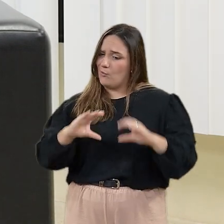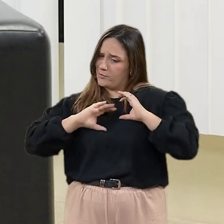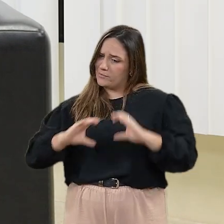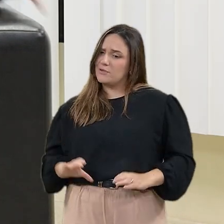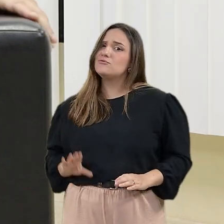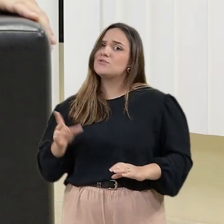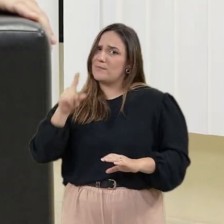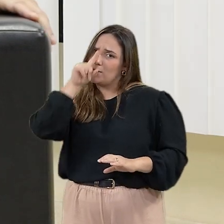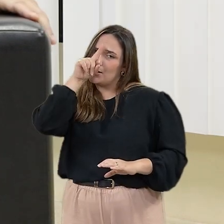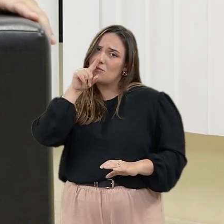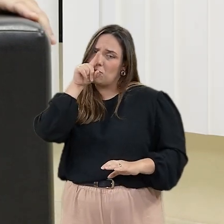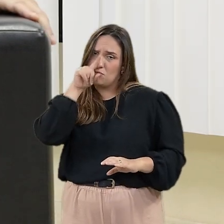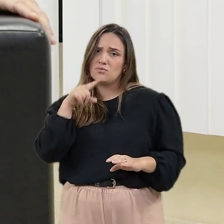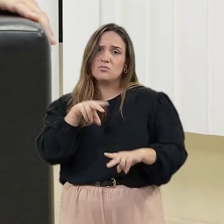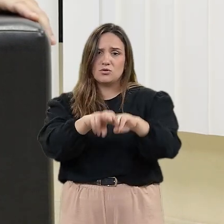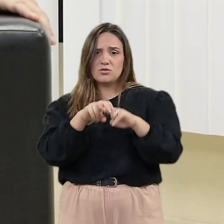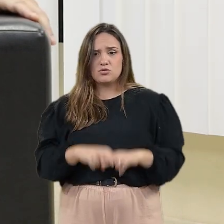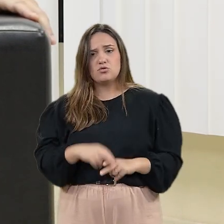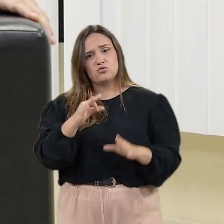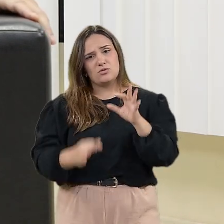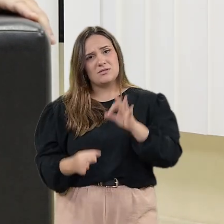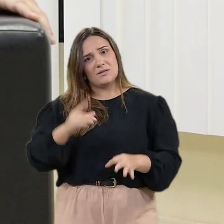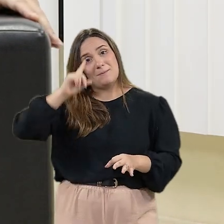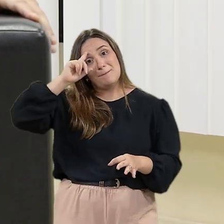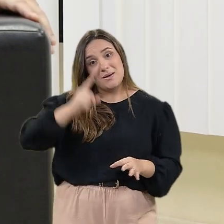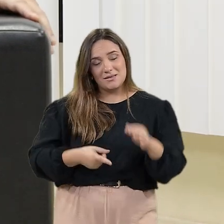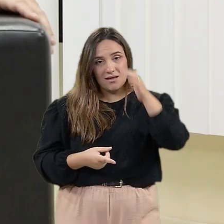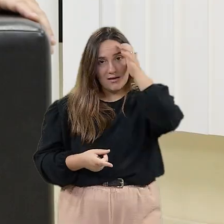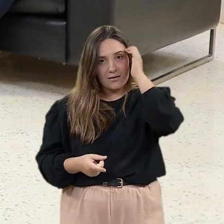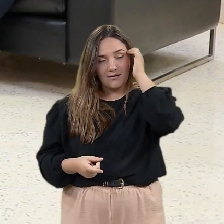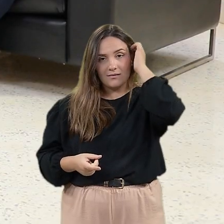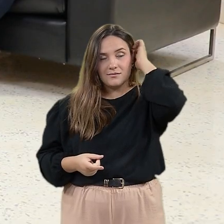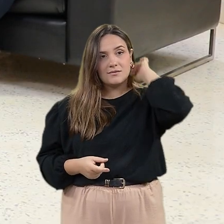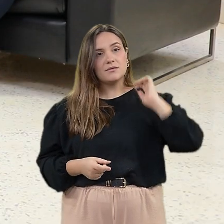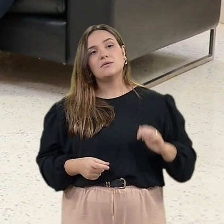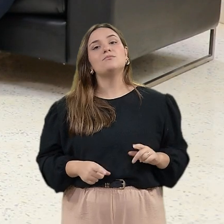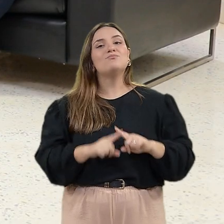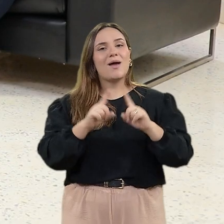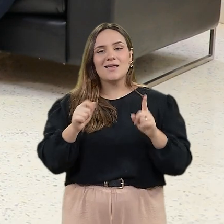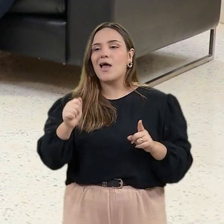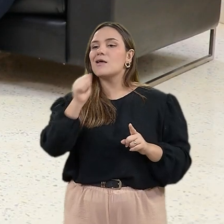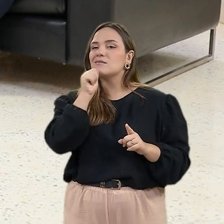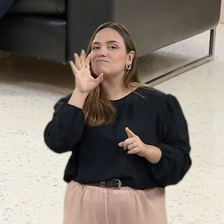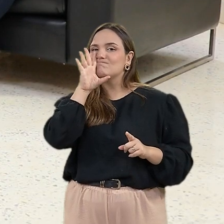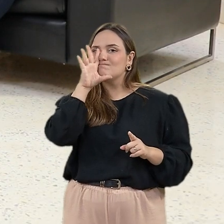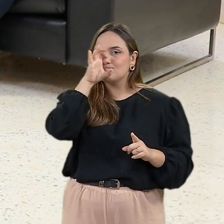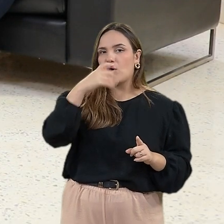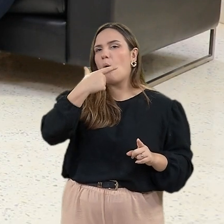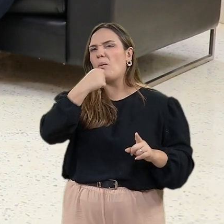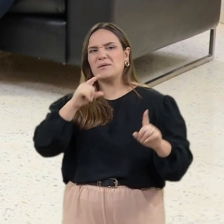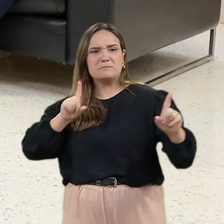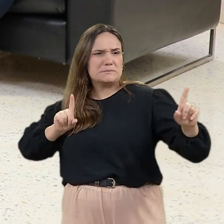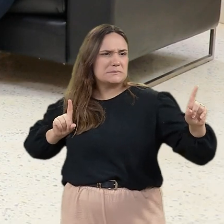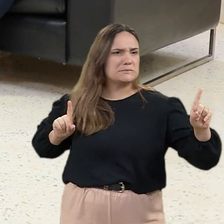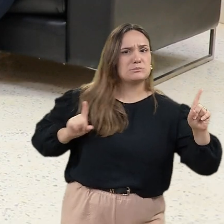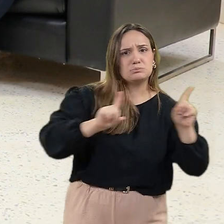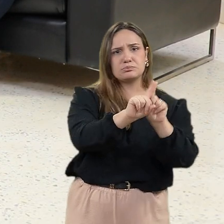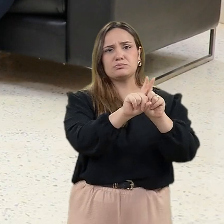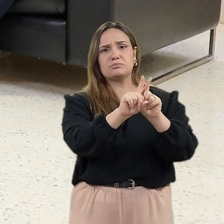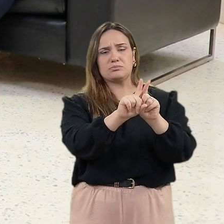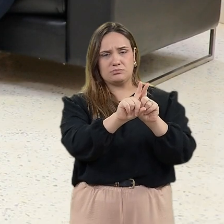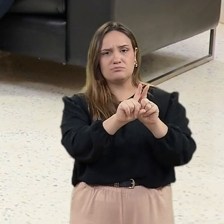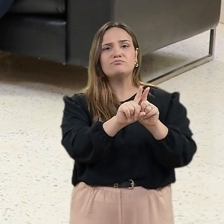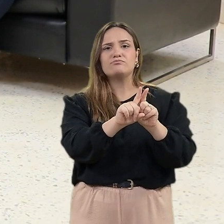juíza de vara de violência doméstica aplicou uma medida protetiva. E, mesmo assim, acabou ocorrendo